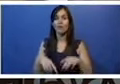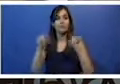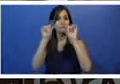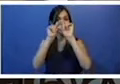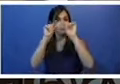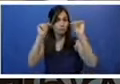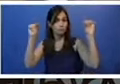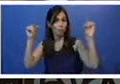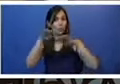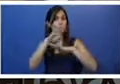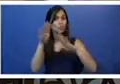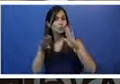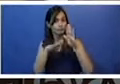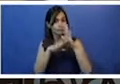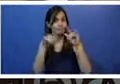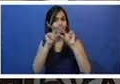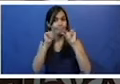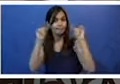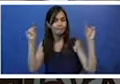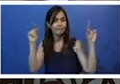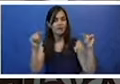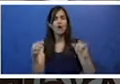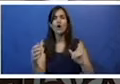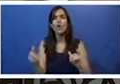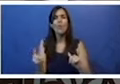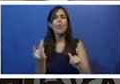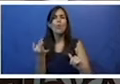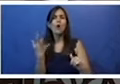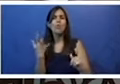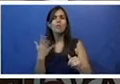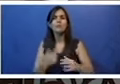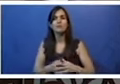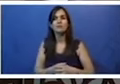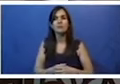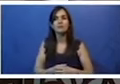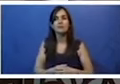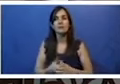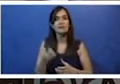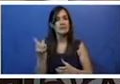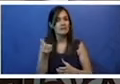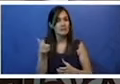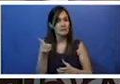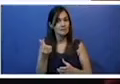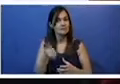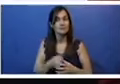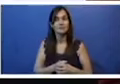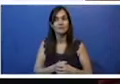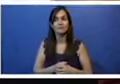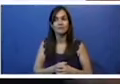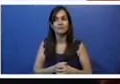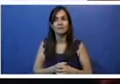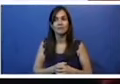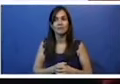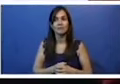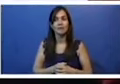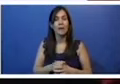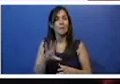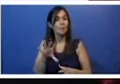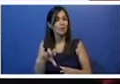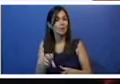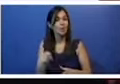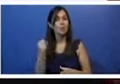nosso inteiro em quantas partes foi dividido seis pintou pegou